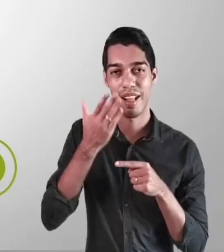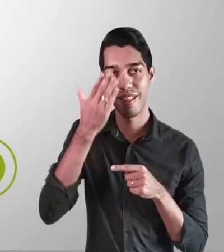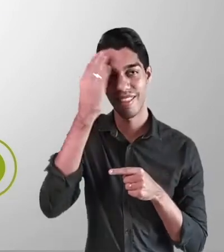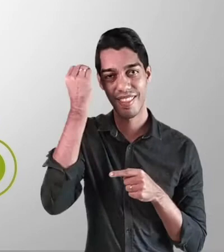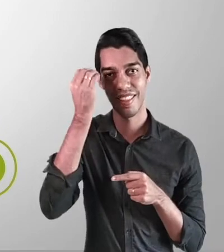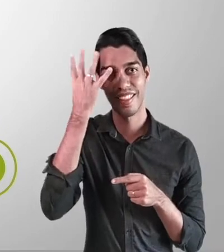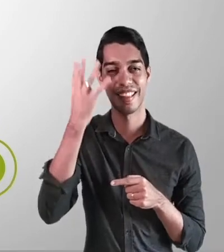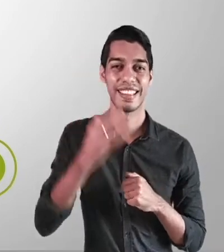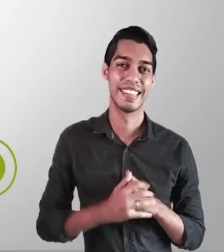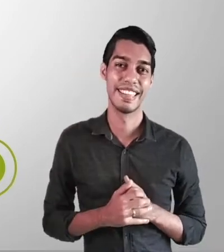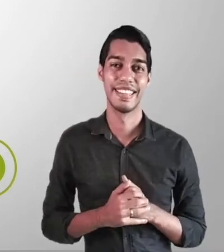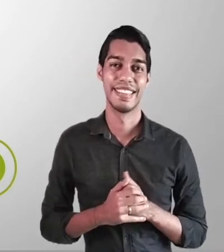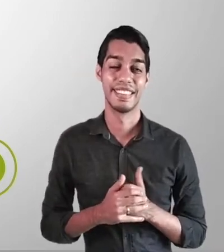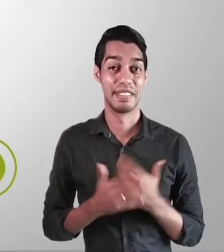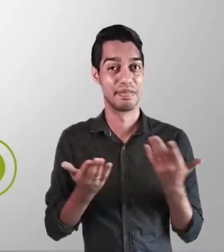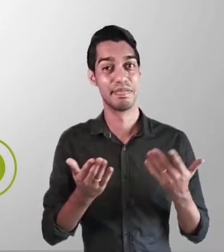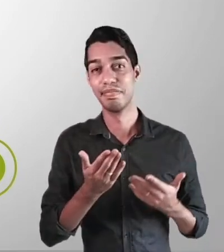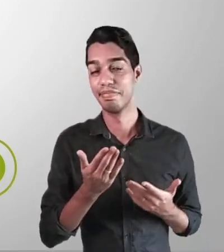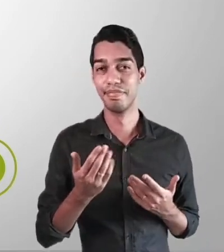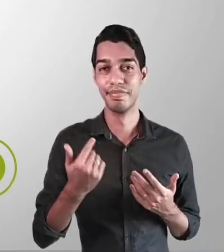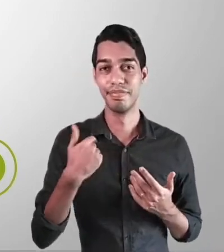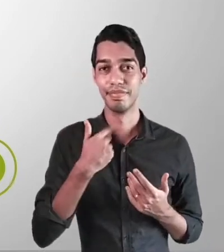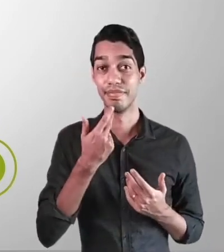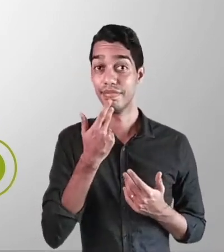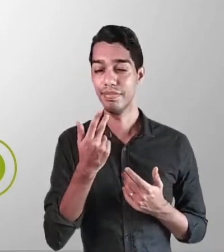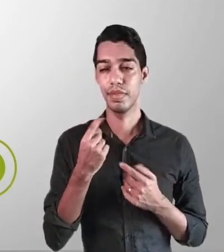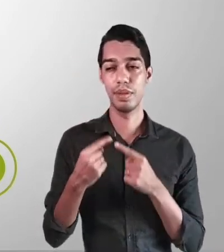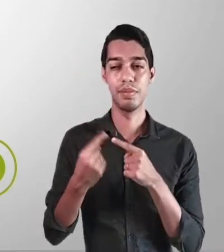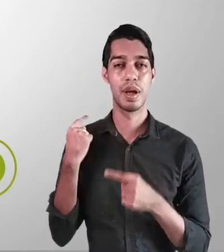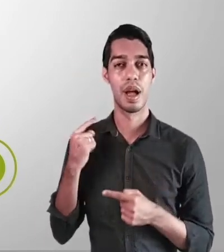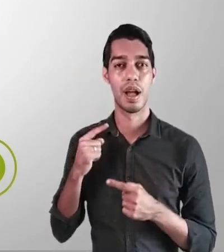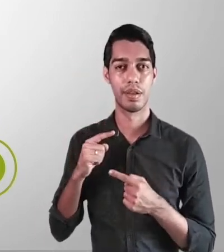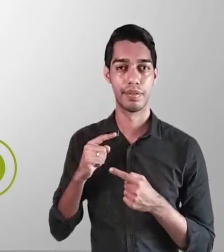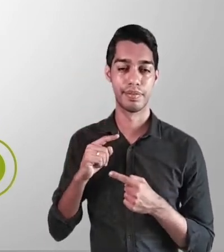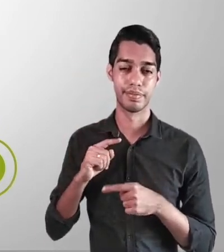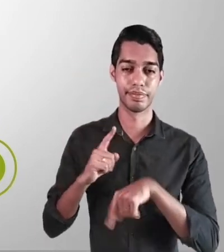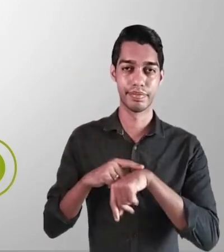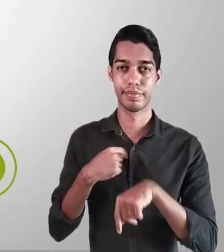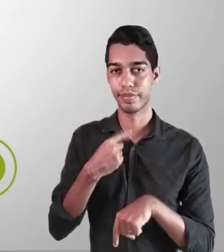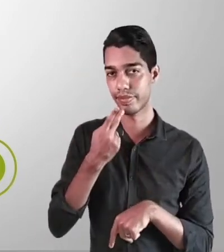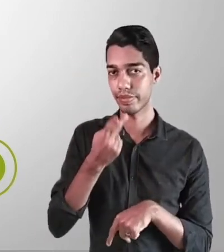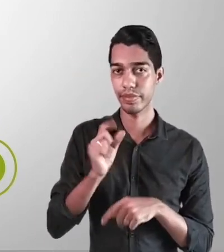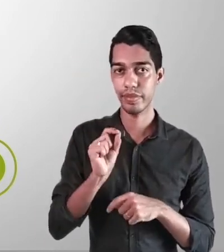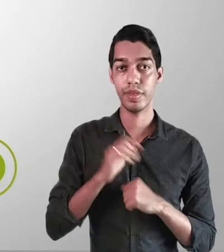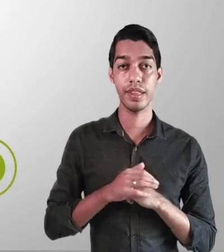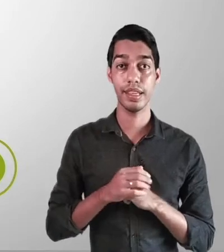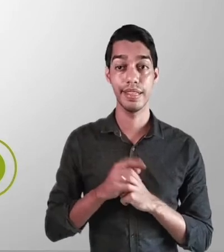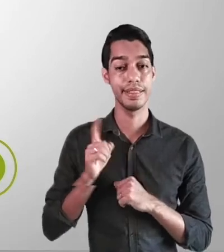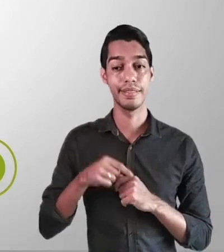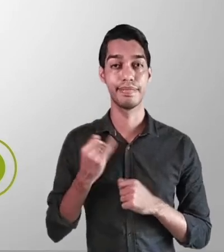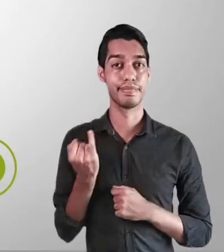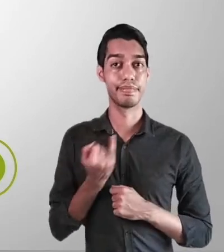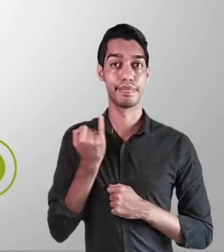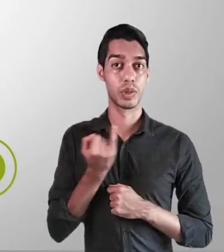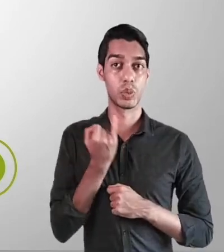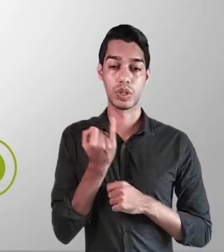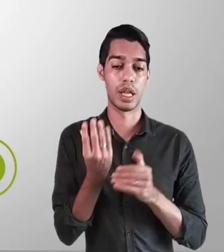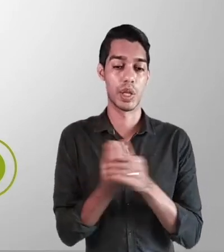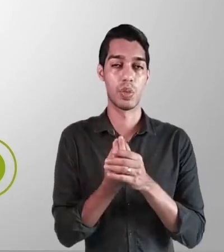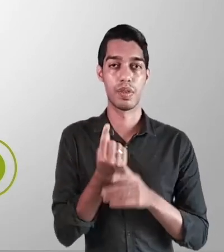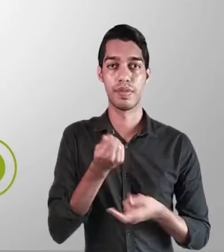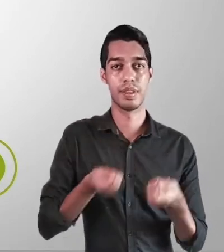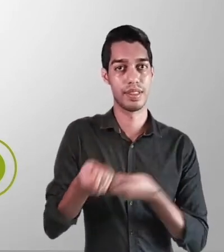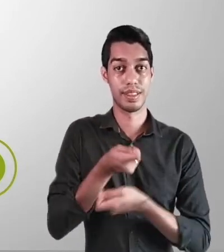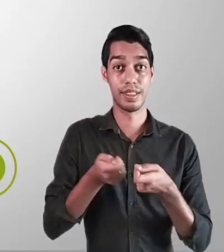Olha, a inclusão financeira, eu dizia há pouco, ela é fundamental para fortalecer